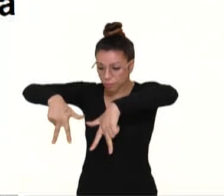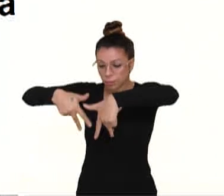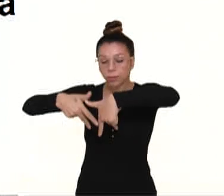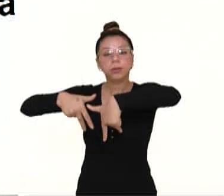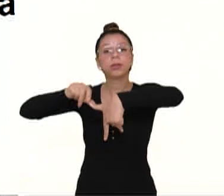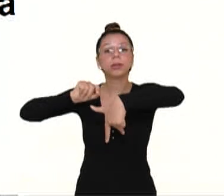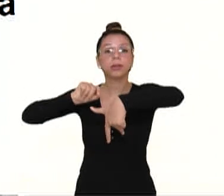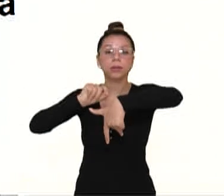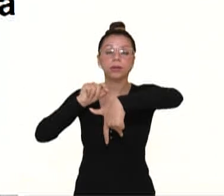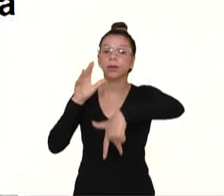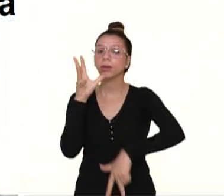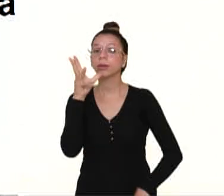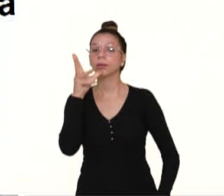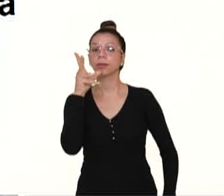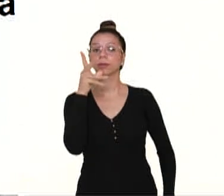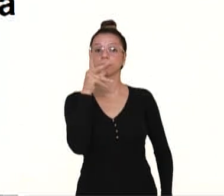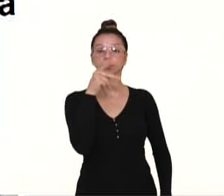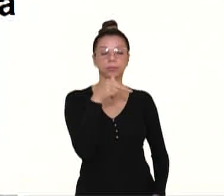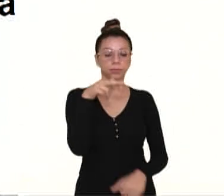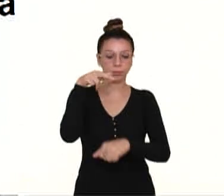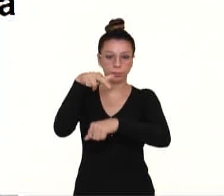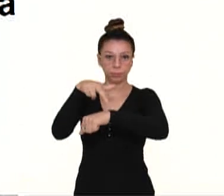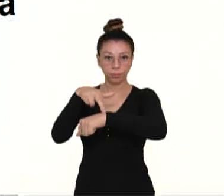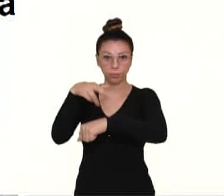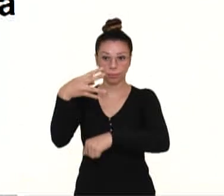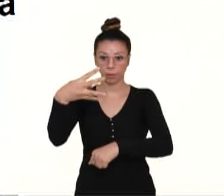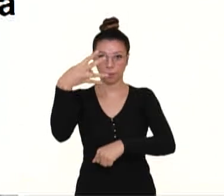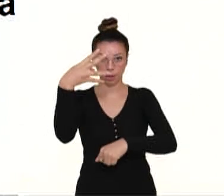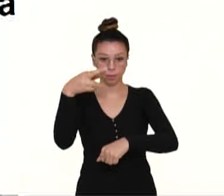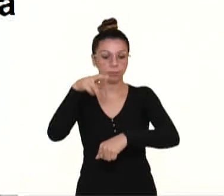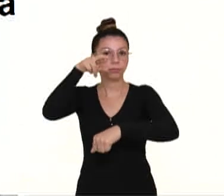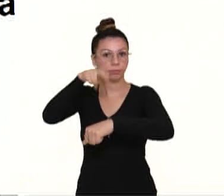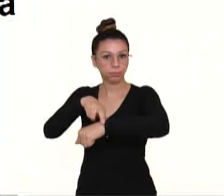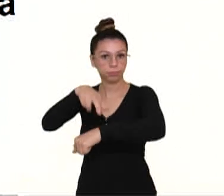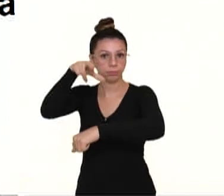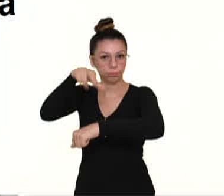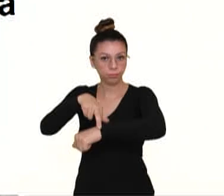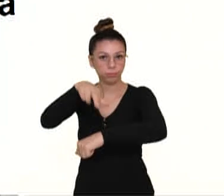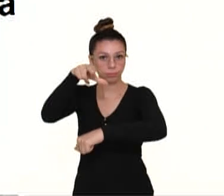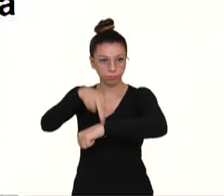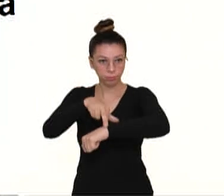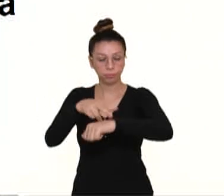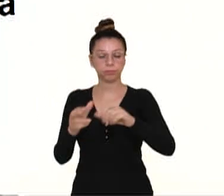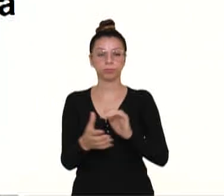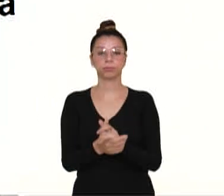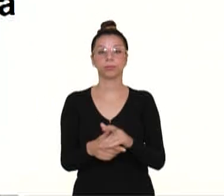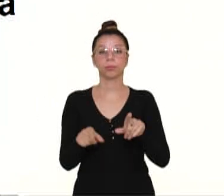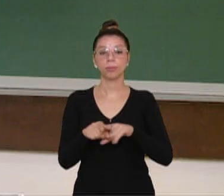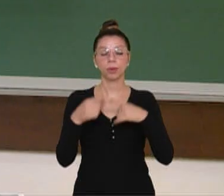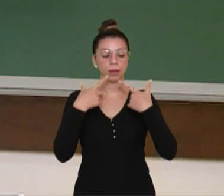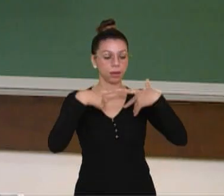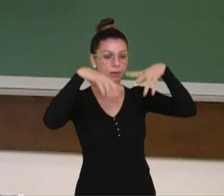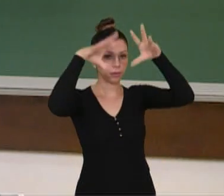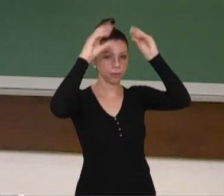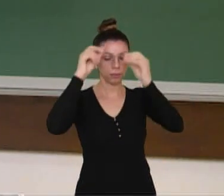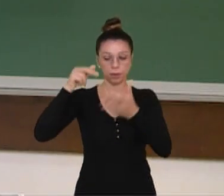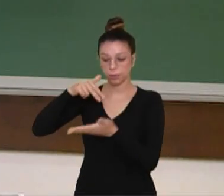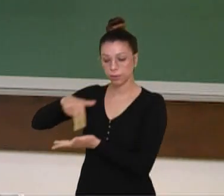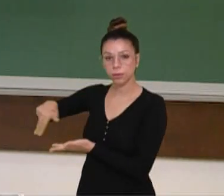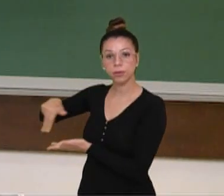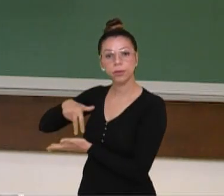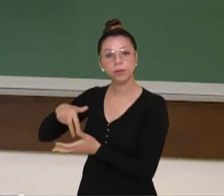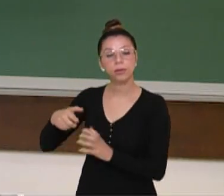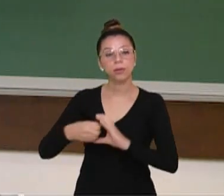andamento relativamente lento e ritmo quaternário, ritmo em 4 tempos. E a linguagem da dança é caracterizada pela